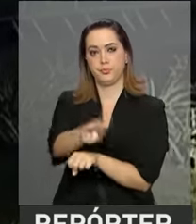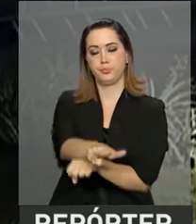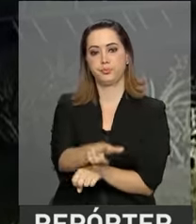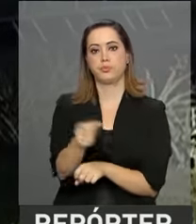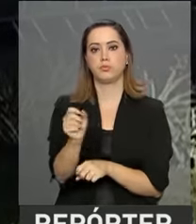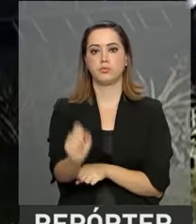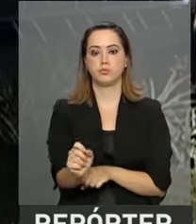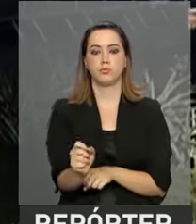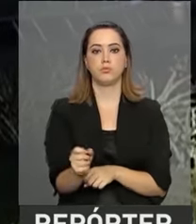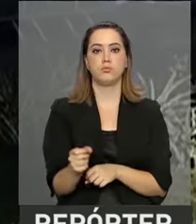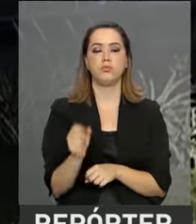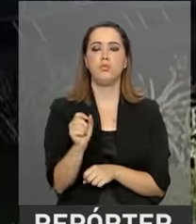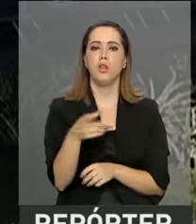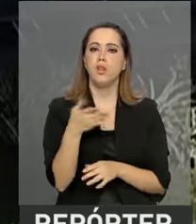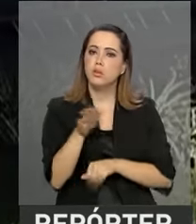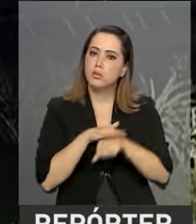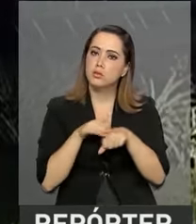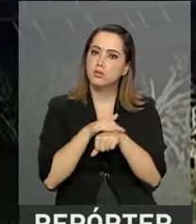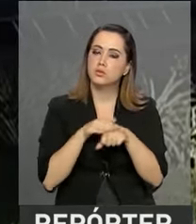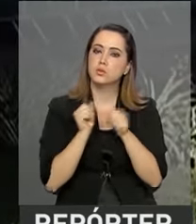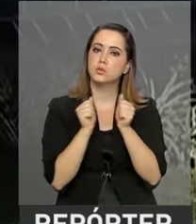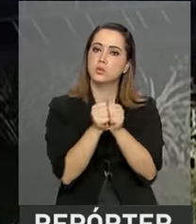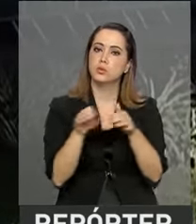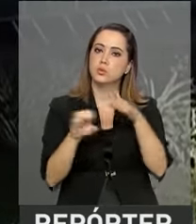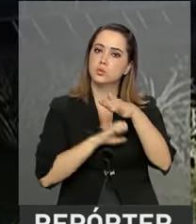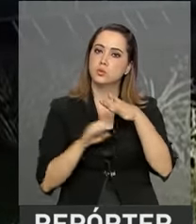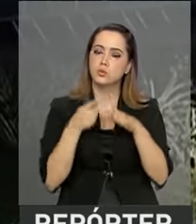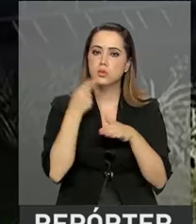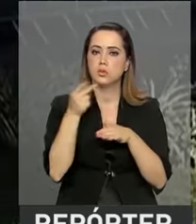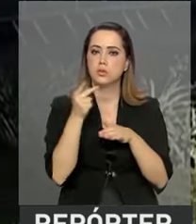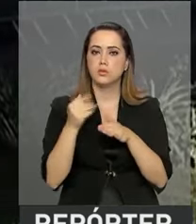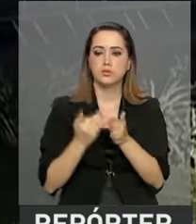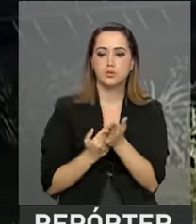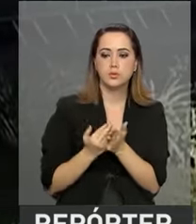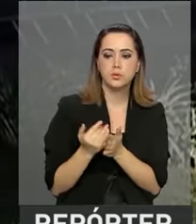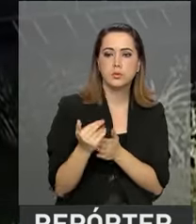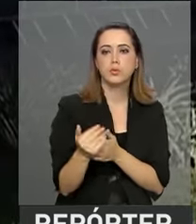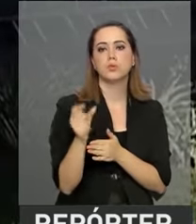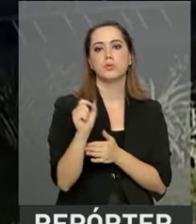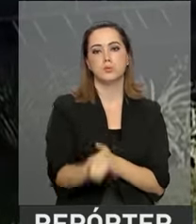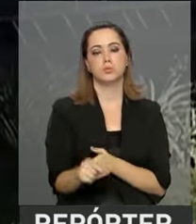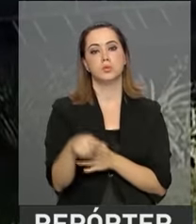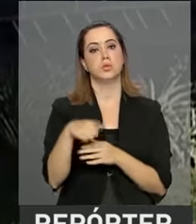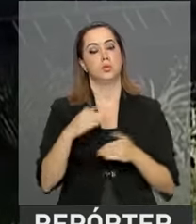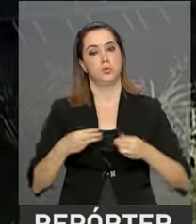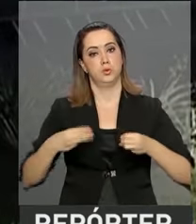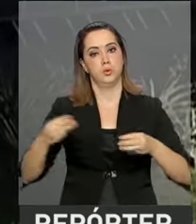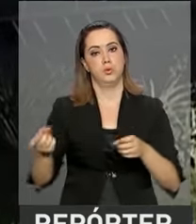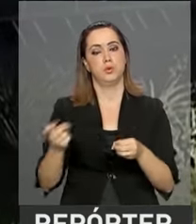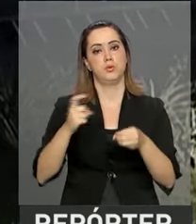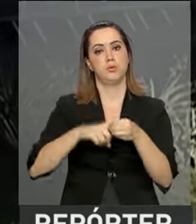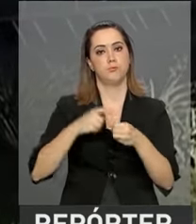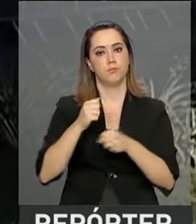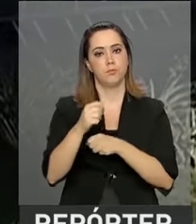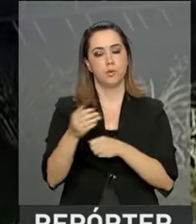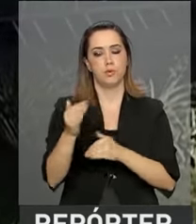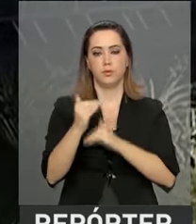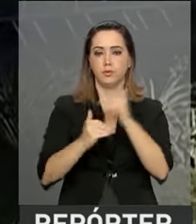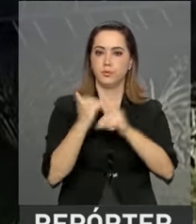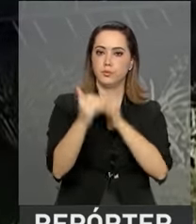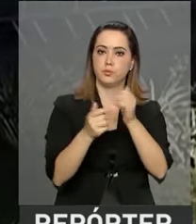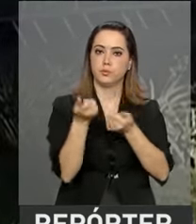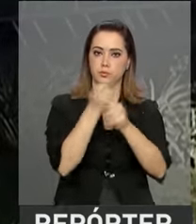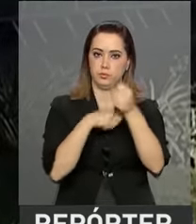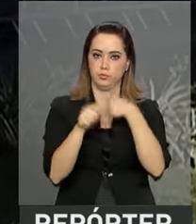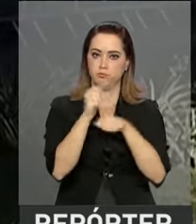Comercial. Ele conversou com os empresários e falou sobre as iniciativas da pasta e do governo paraa retomada do crescimento da economia.